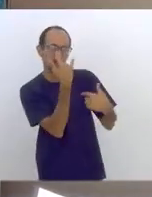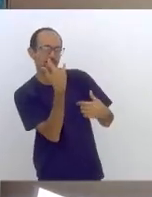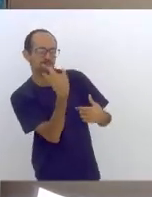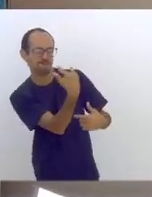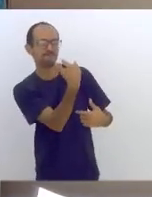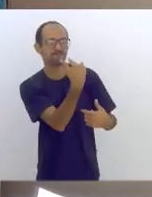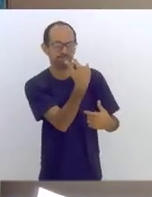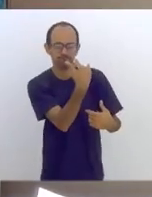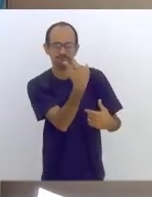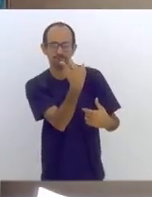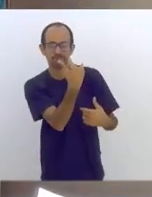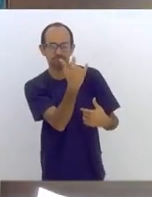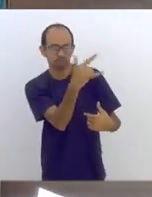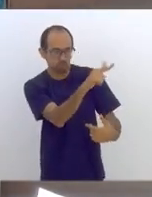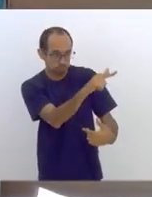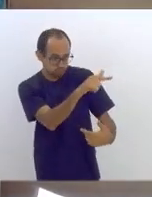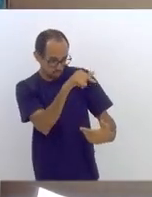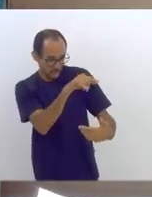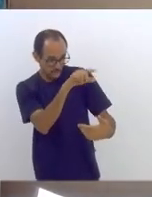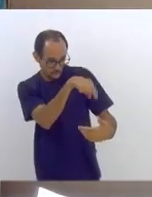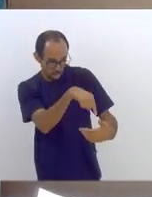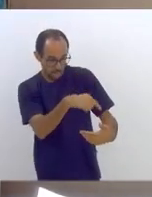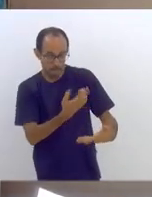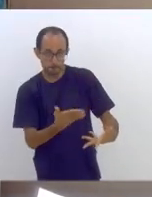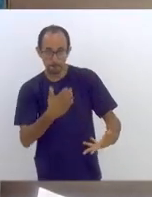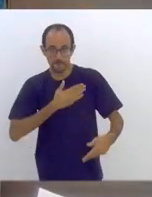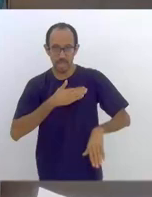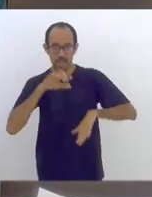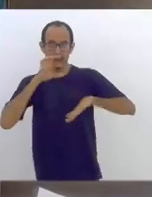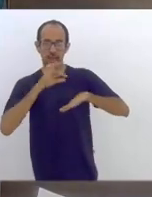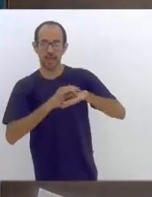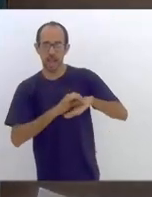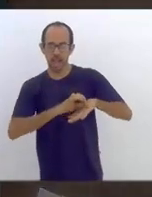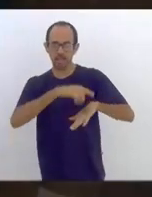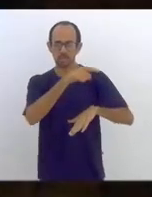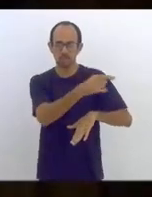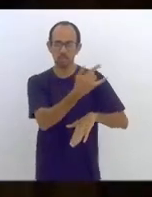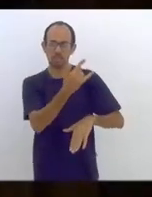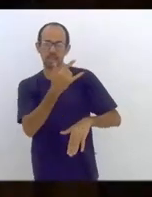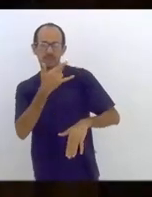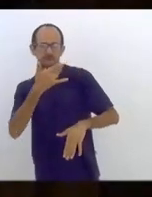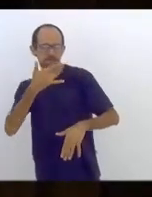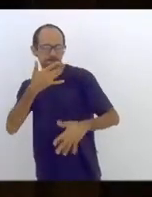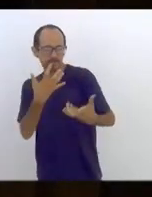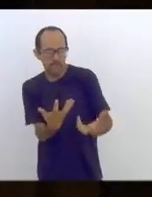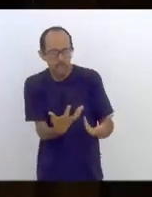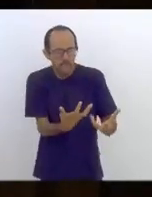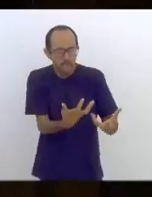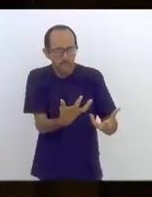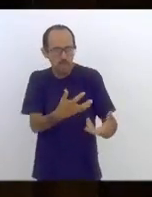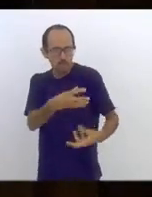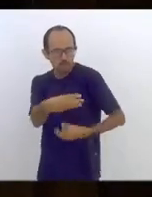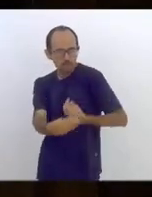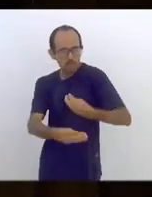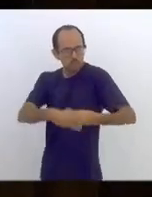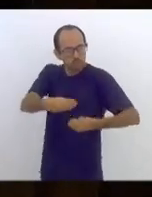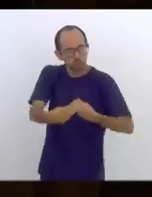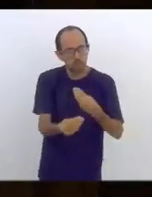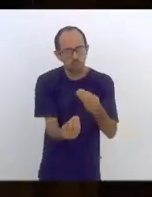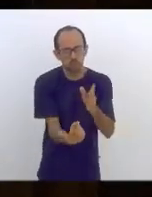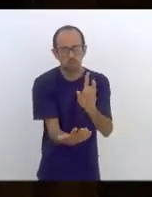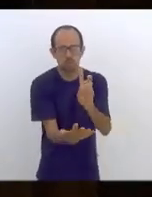deseja. É a minha carne que você deseja. Mistura indígena